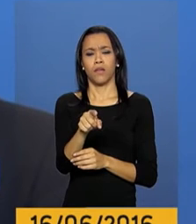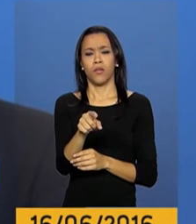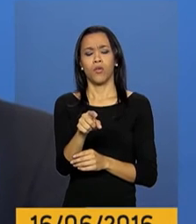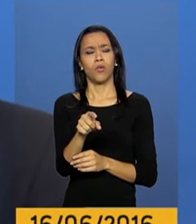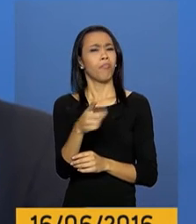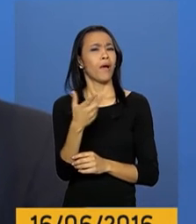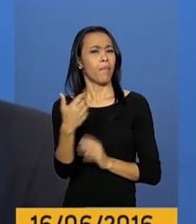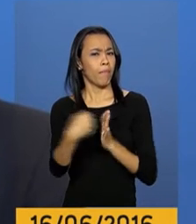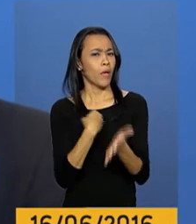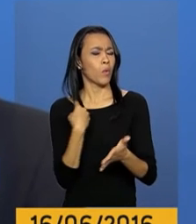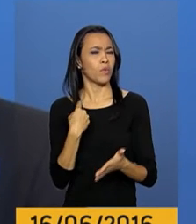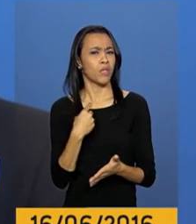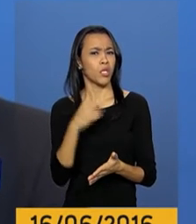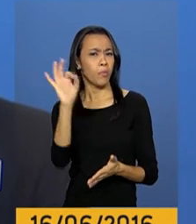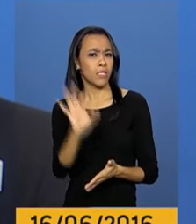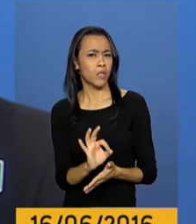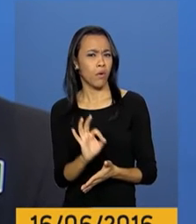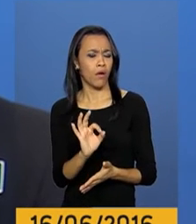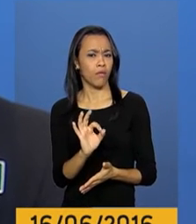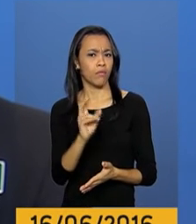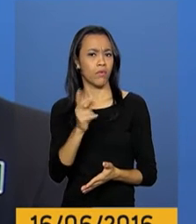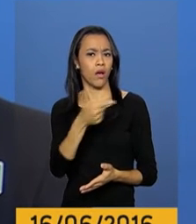mínimo?